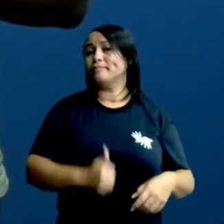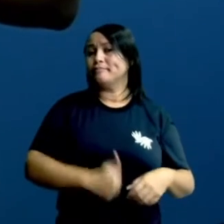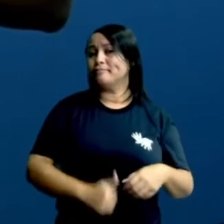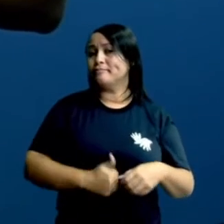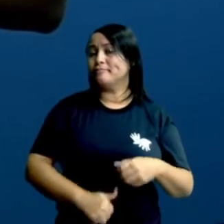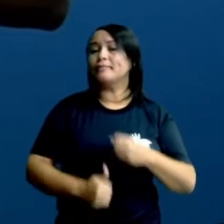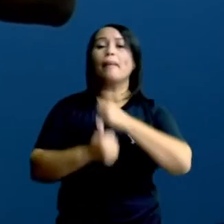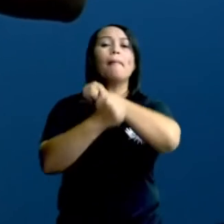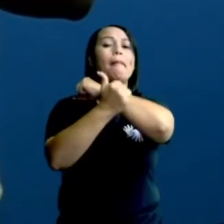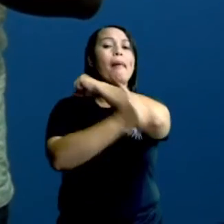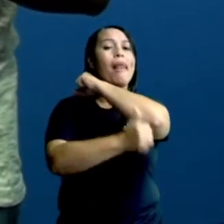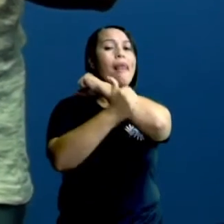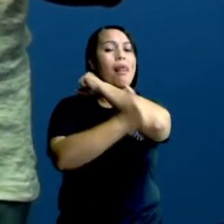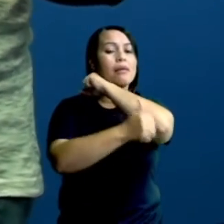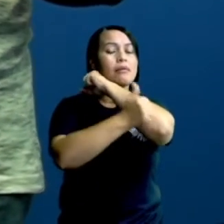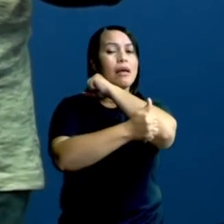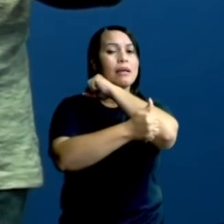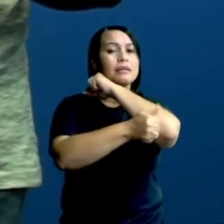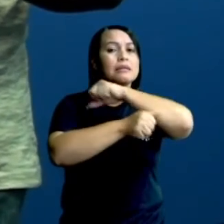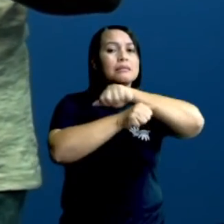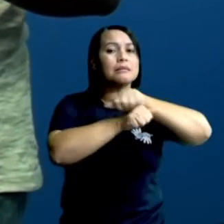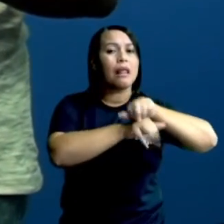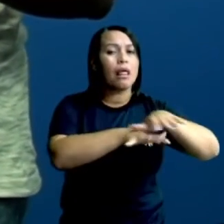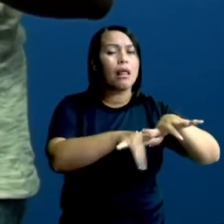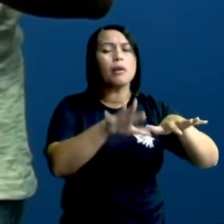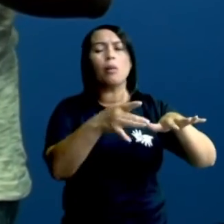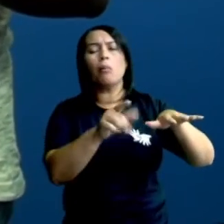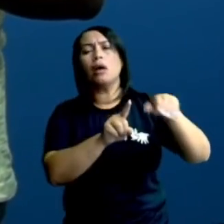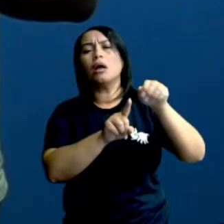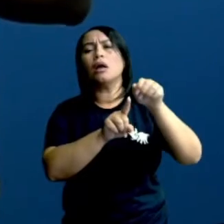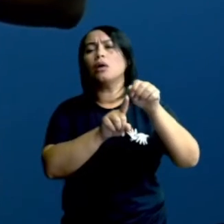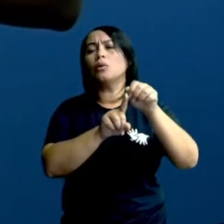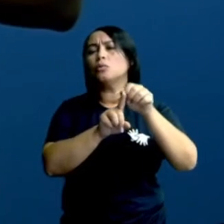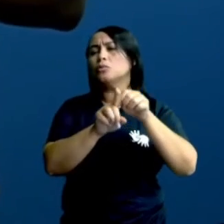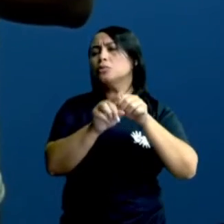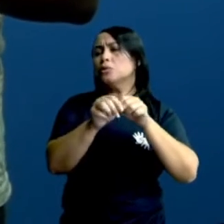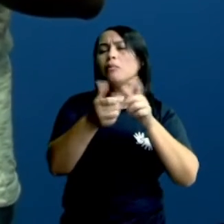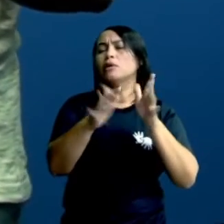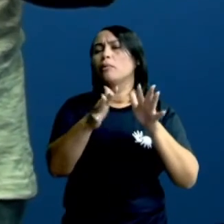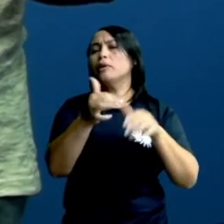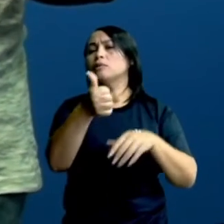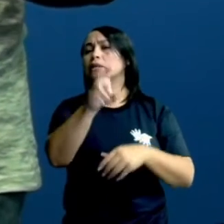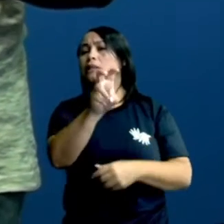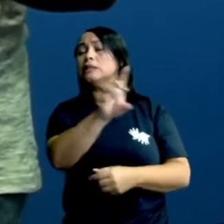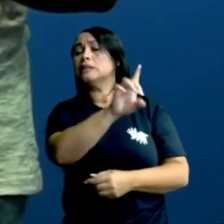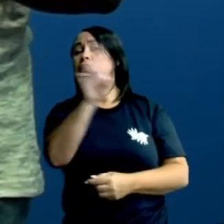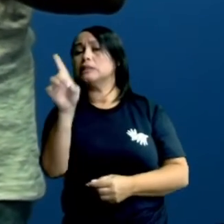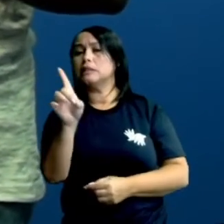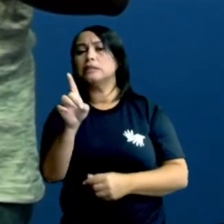fezes. Então, durante um período de cerca de 15 dias, quando o gato está infectado com toxoplasma, ele vai eliminando